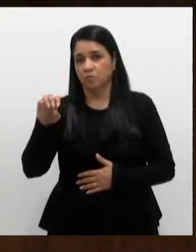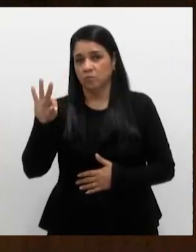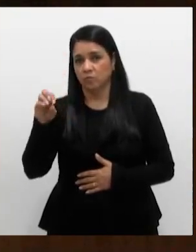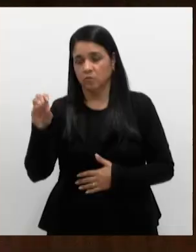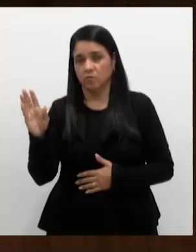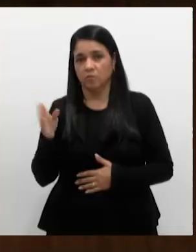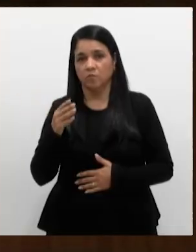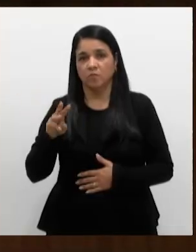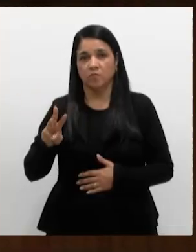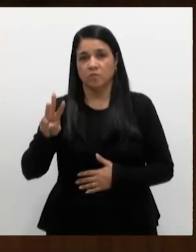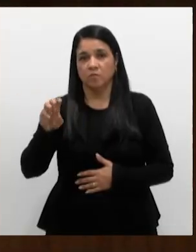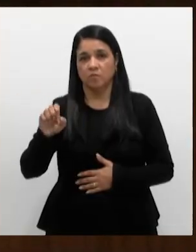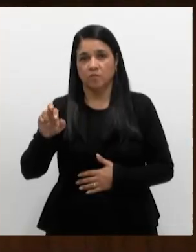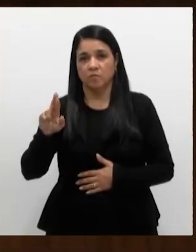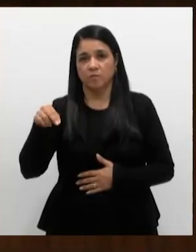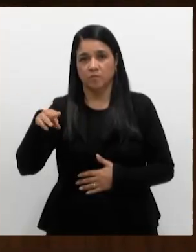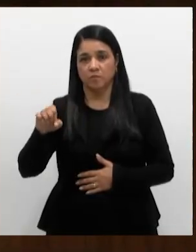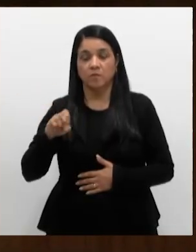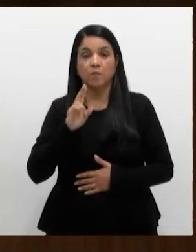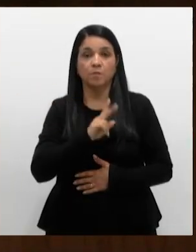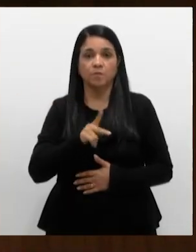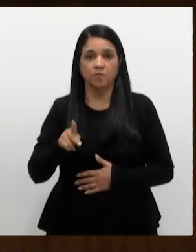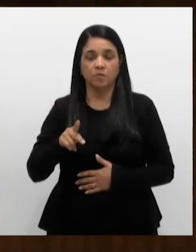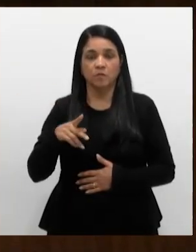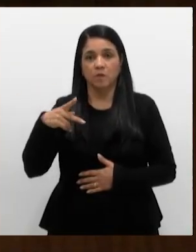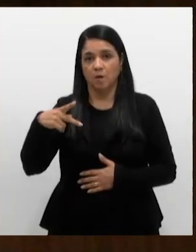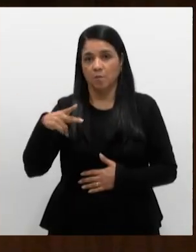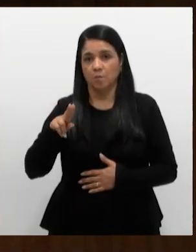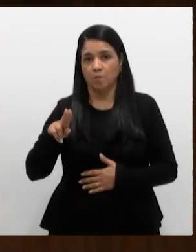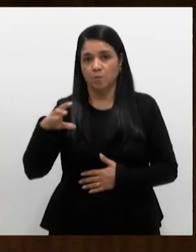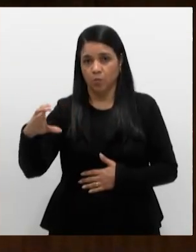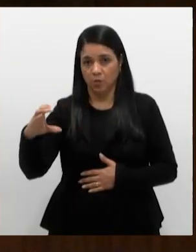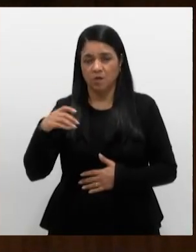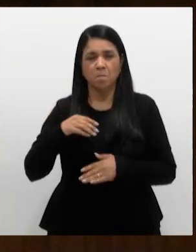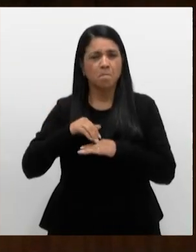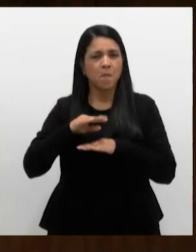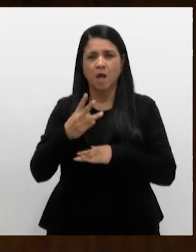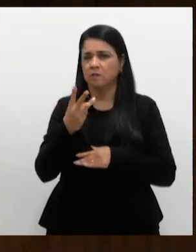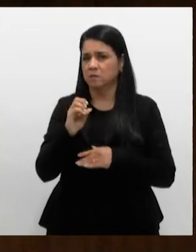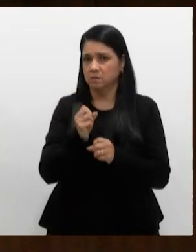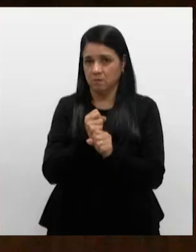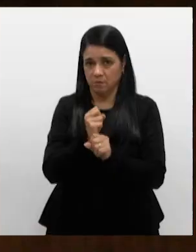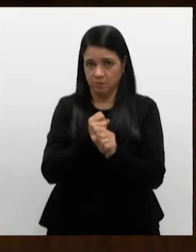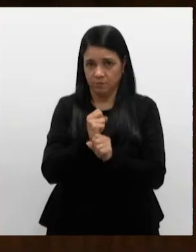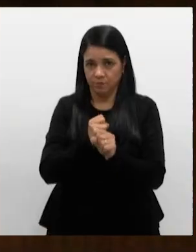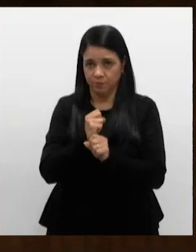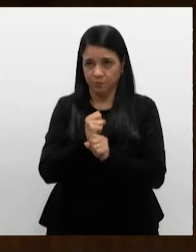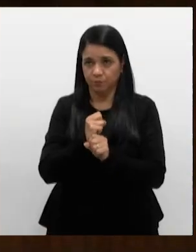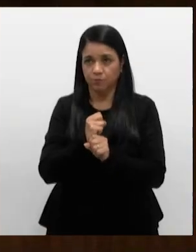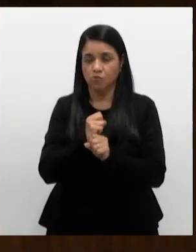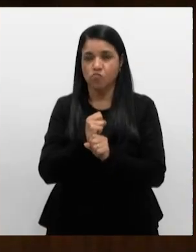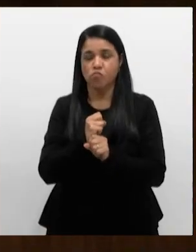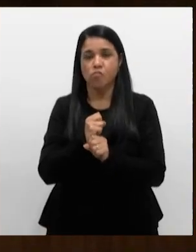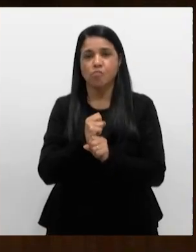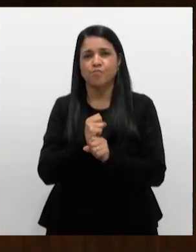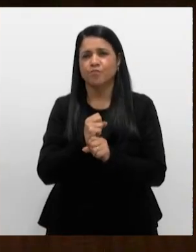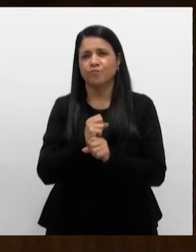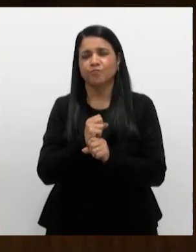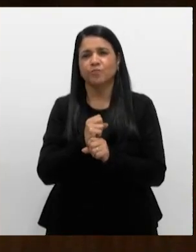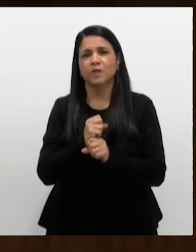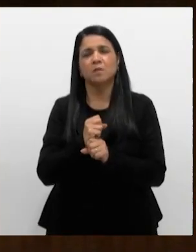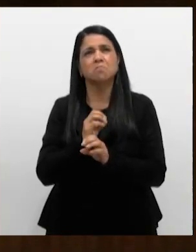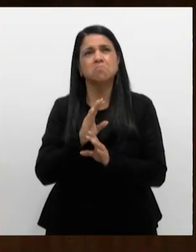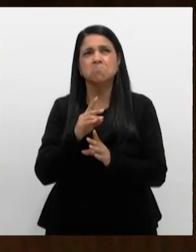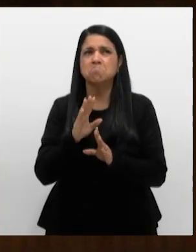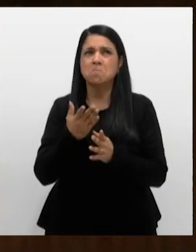ele é professor da PUC, do Direito da PUC, há mais de 30 anos. e também outros 30 anos, pelo